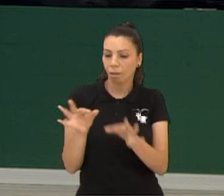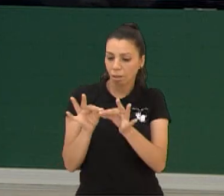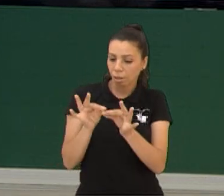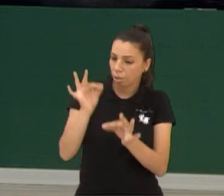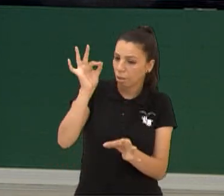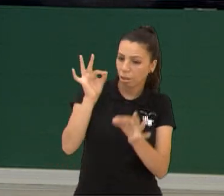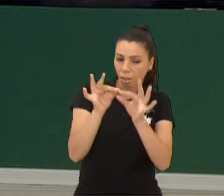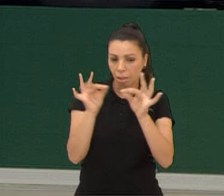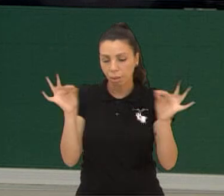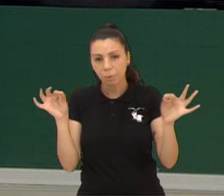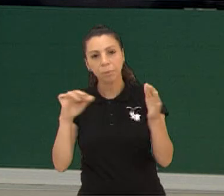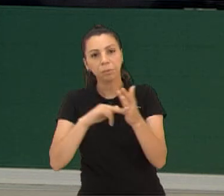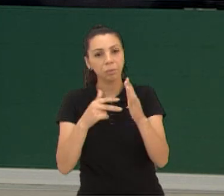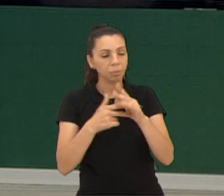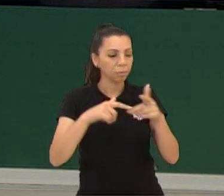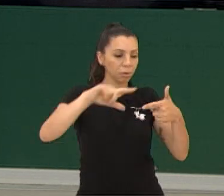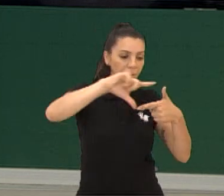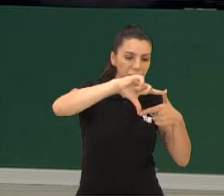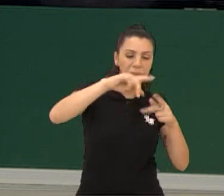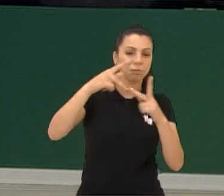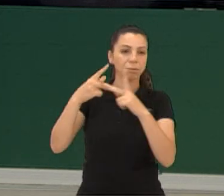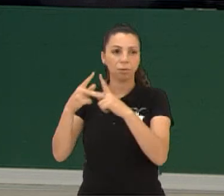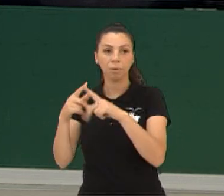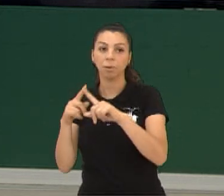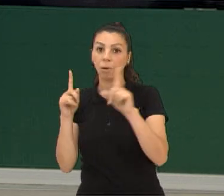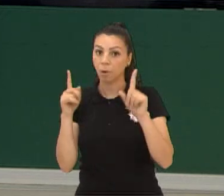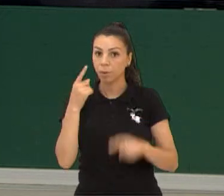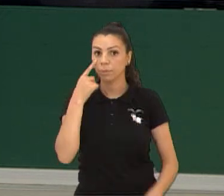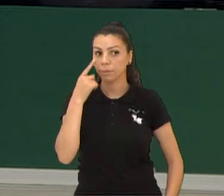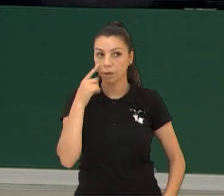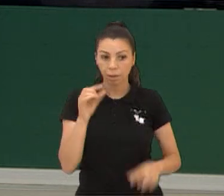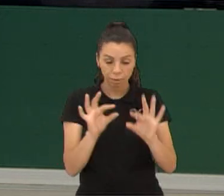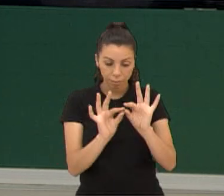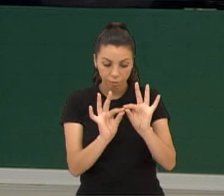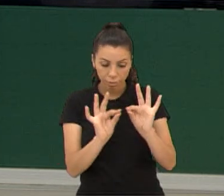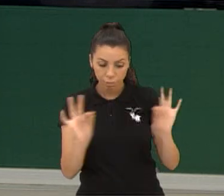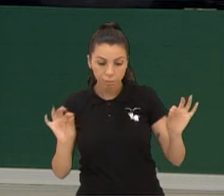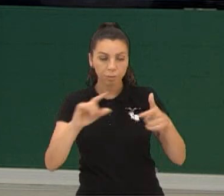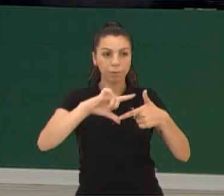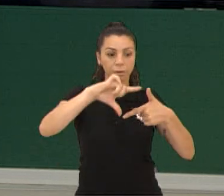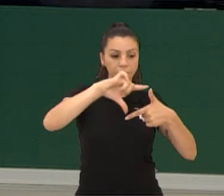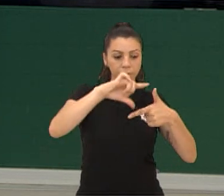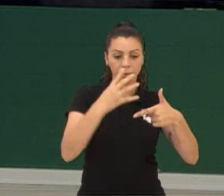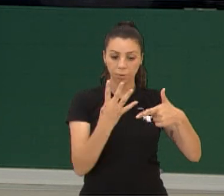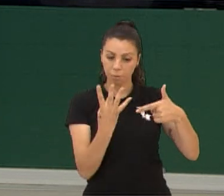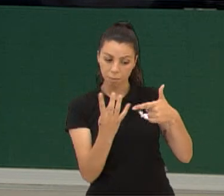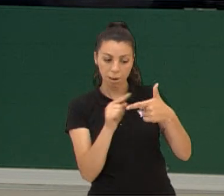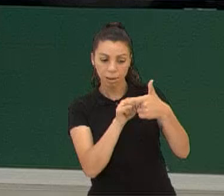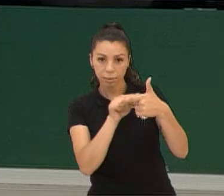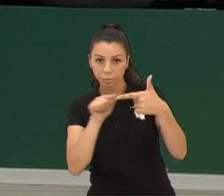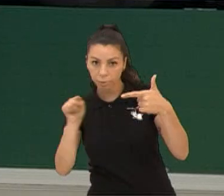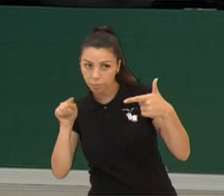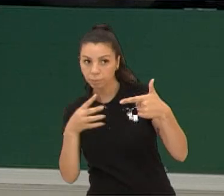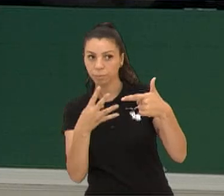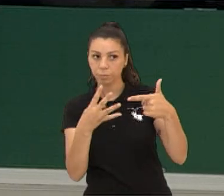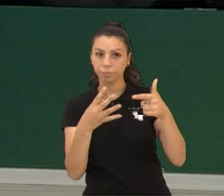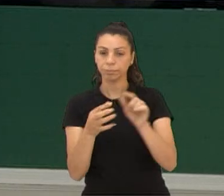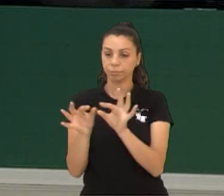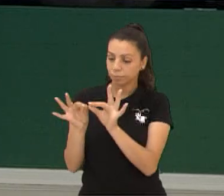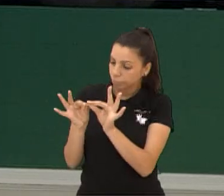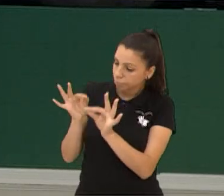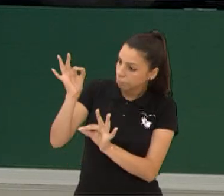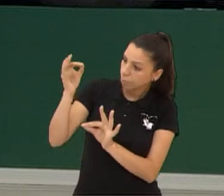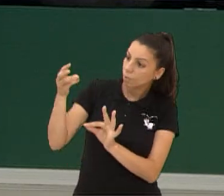aqui do que é o retângulo e do que é o triângulo. Ó, do retângulo, a gente pode observar que tem aqui 4 metros de comprimento